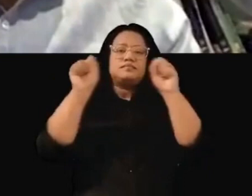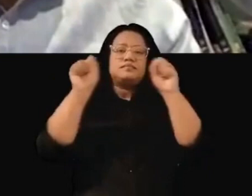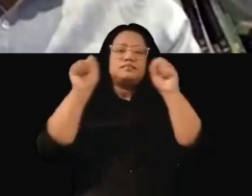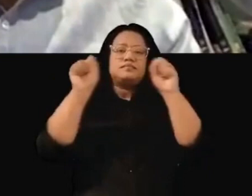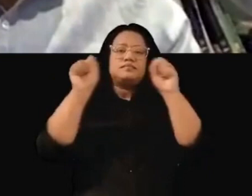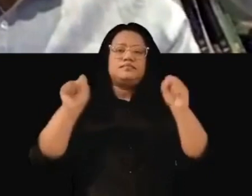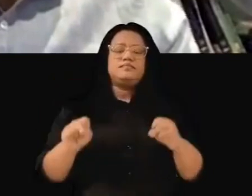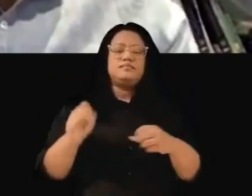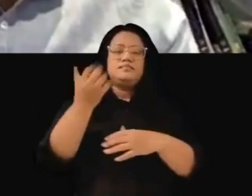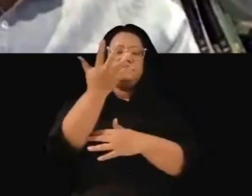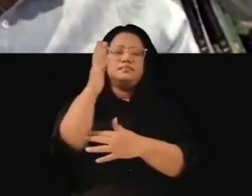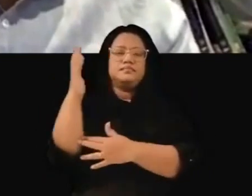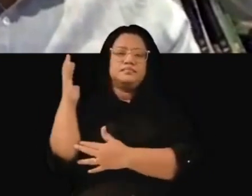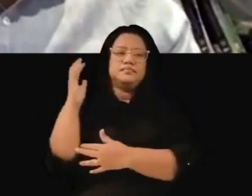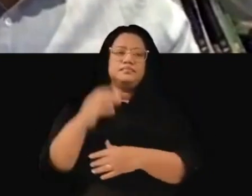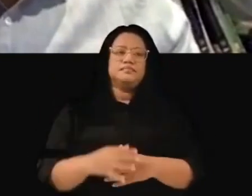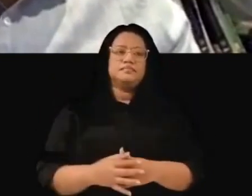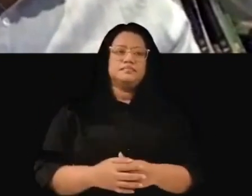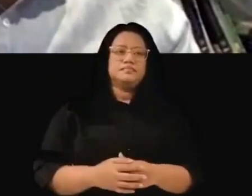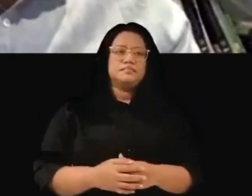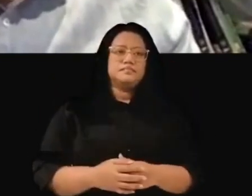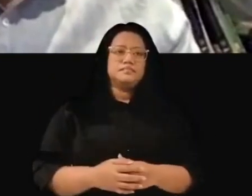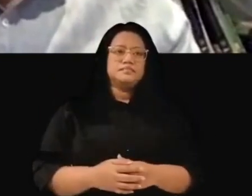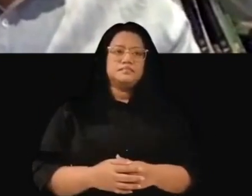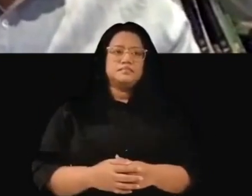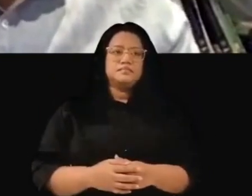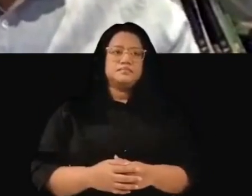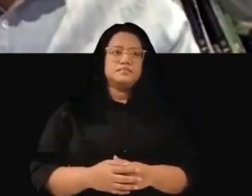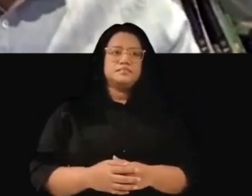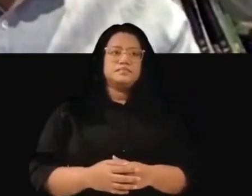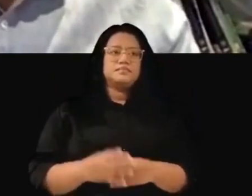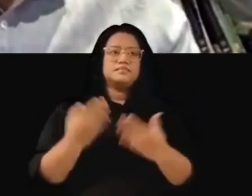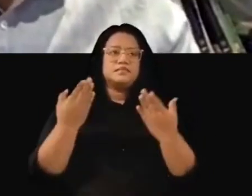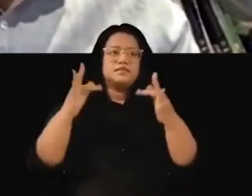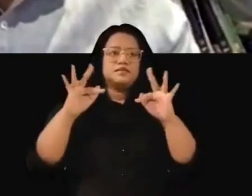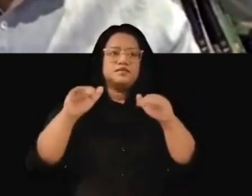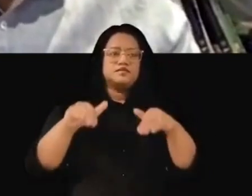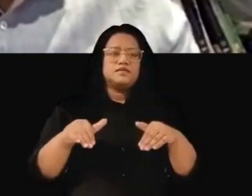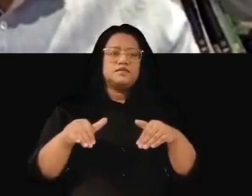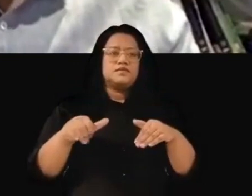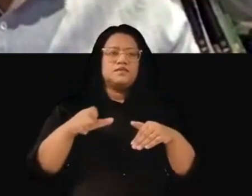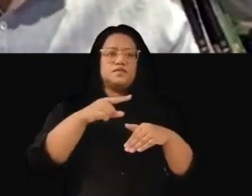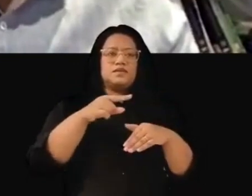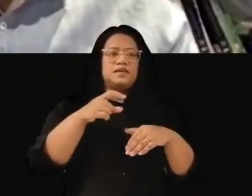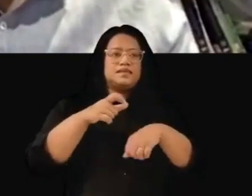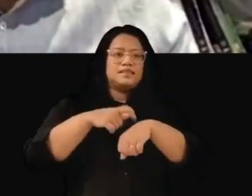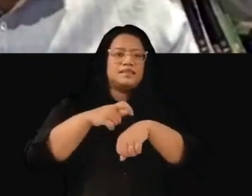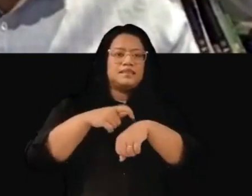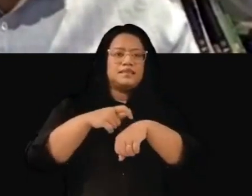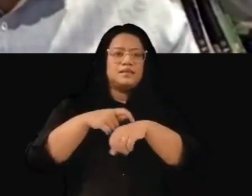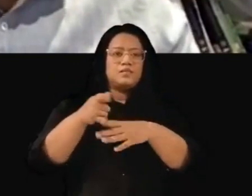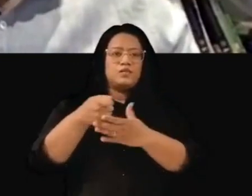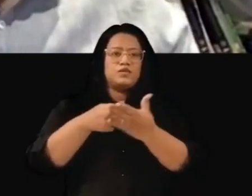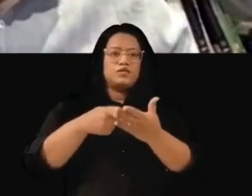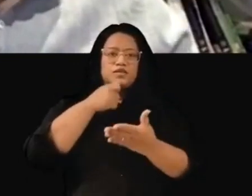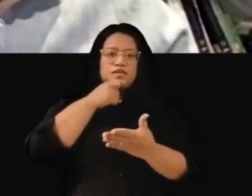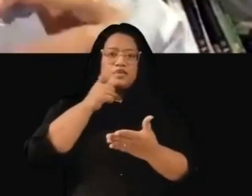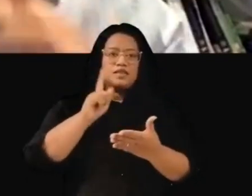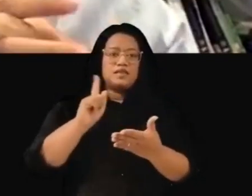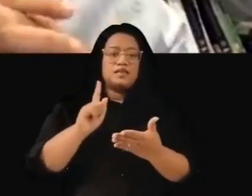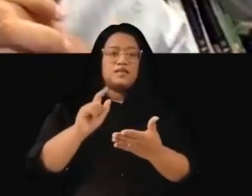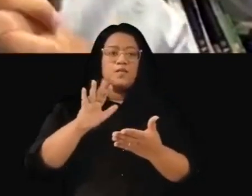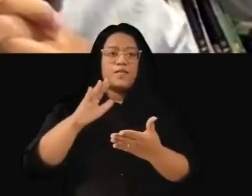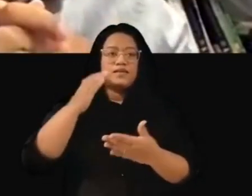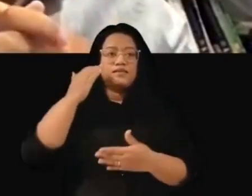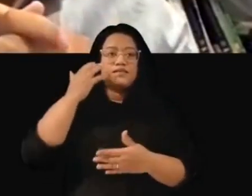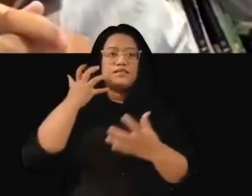imagens de uma trilha com diversos pneus. E aí eu passo para as reflexões finais. Doutor, eu não anotei o meu tempo, eu não sei quanto tempo eu tenho ainda, mas eu espero